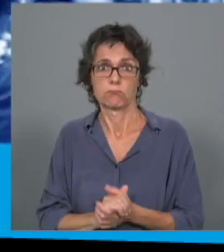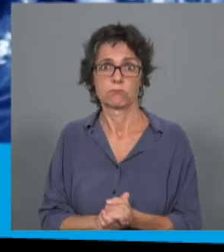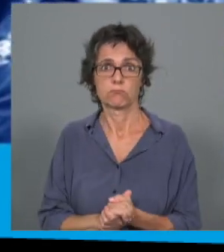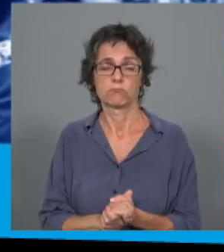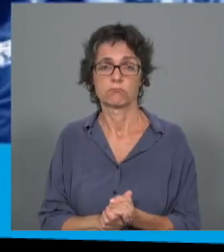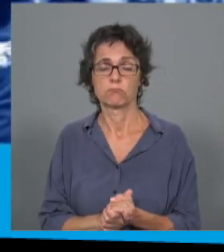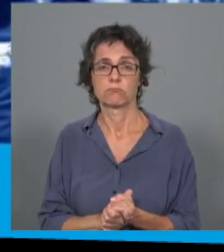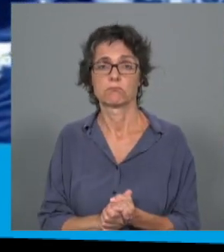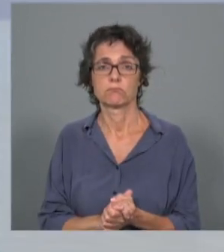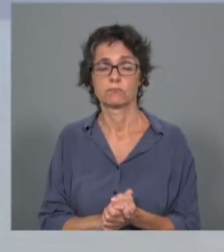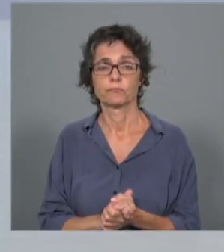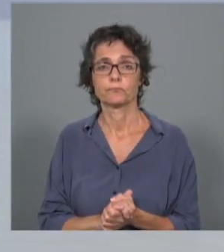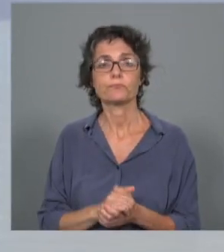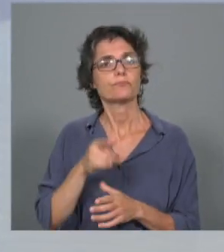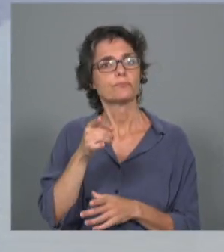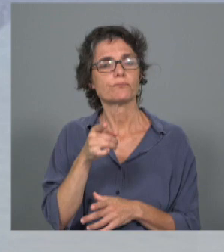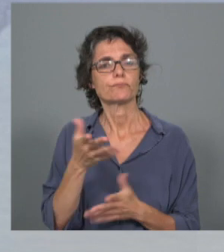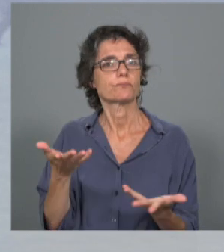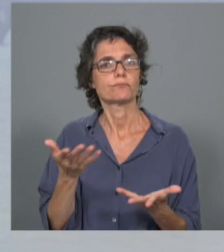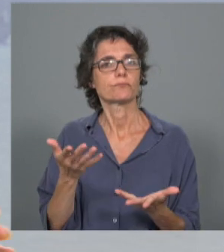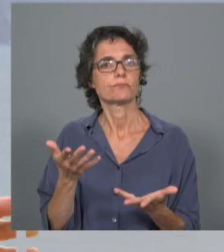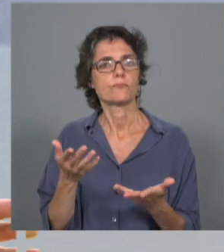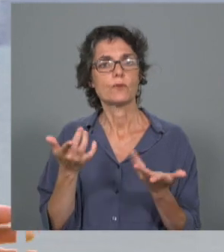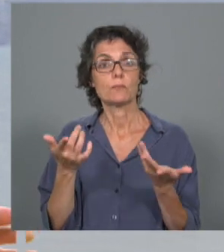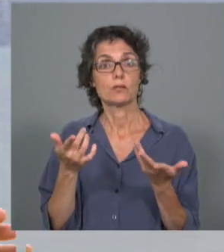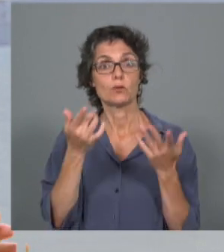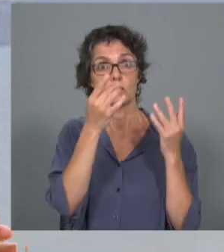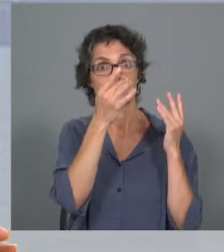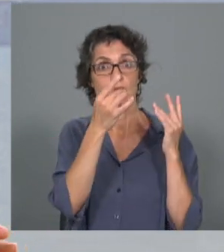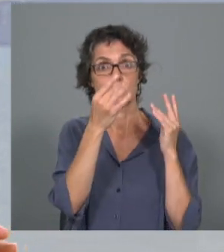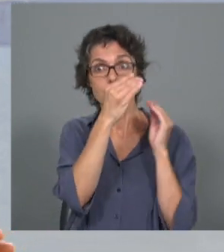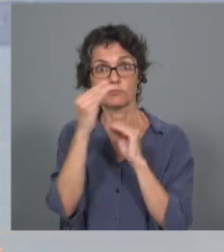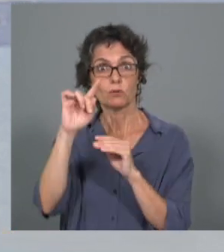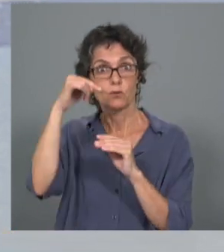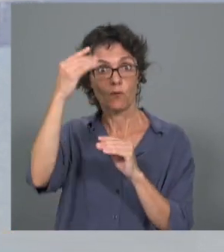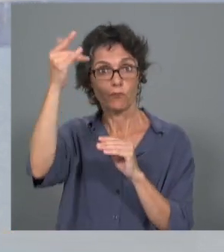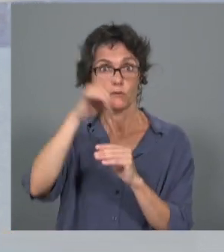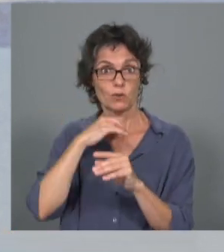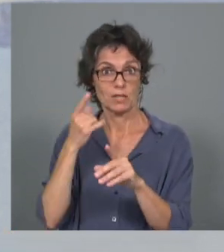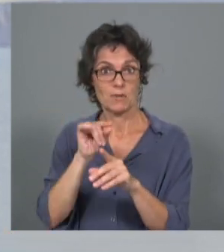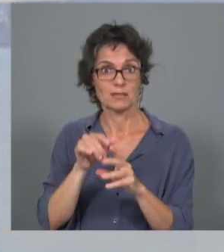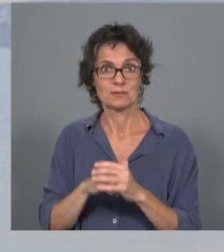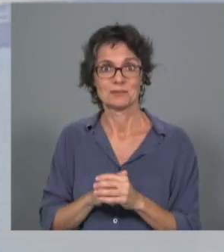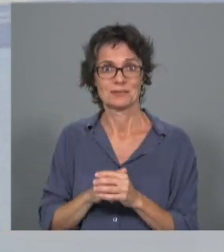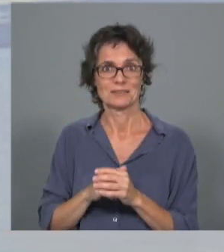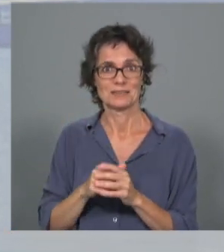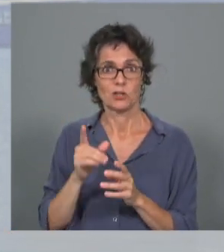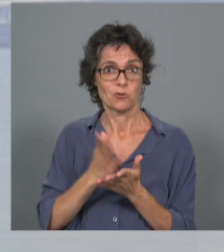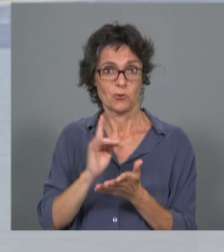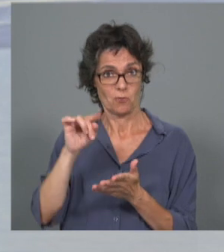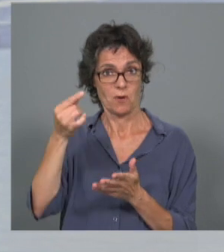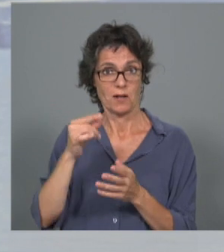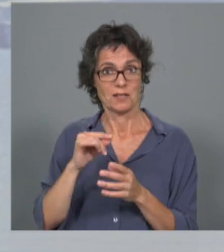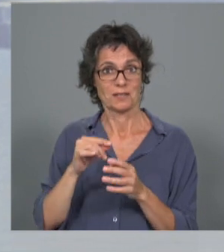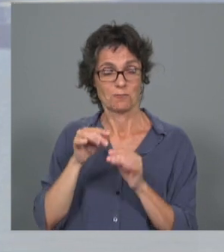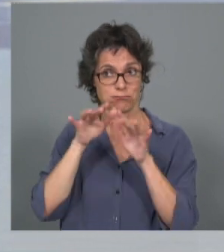E é enfim, uma lecionação que se destina a futuros sacerdotes, mas não só. Não só, exatamente. E essa é uma marca crescente também aqui na Faculdade de